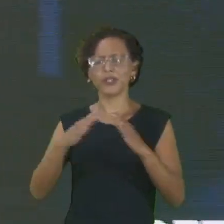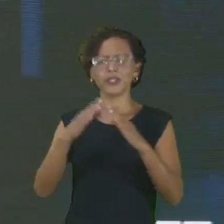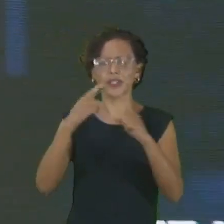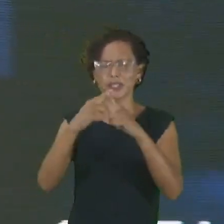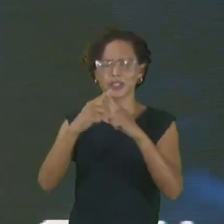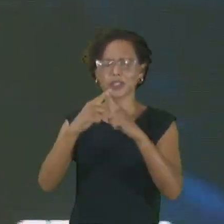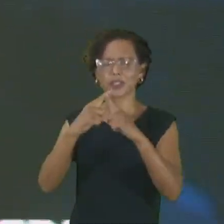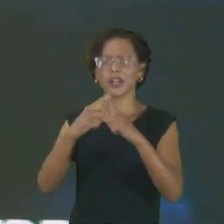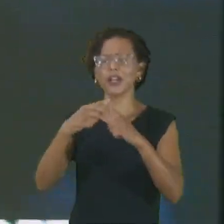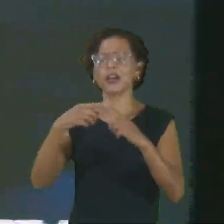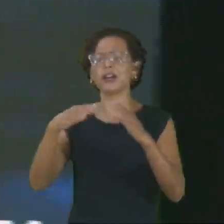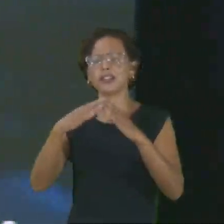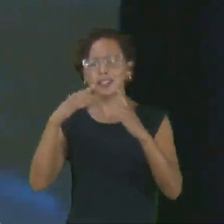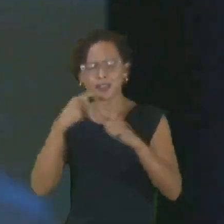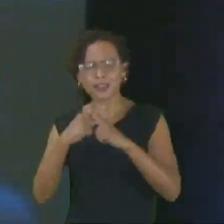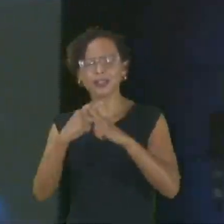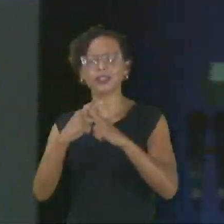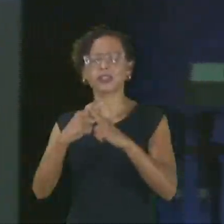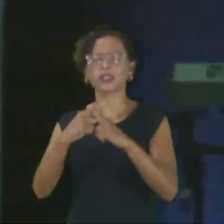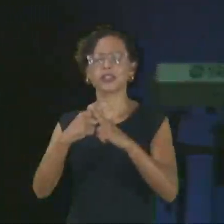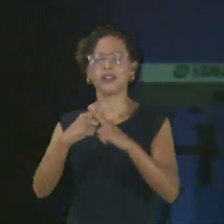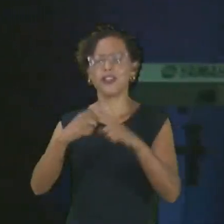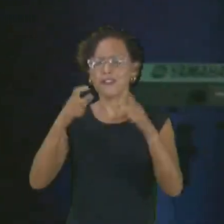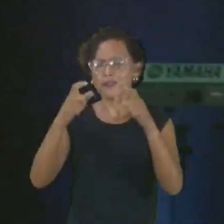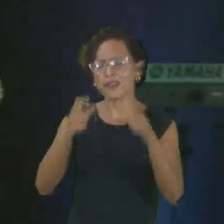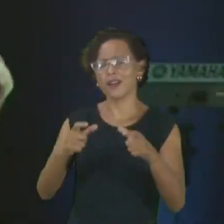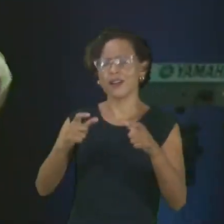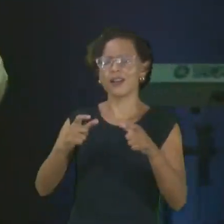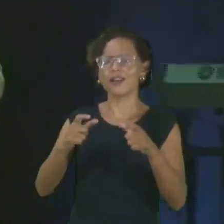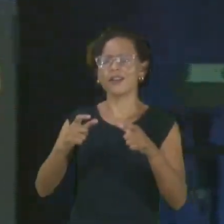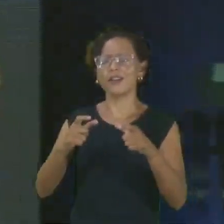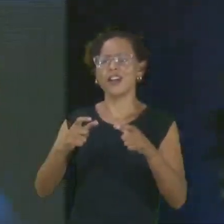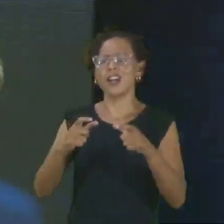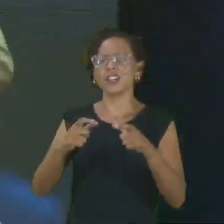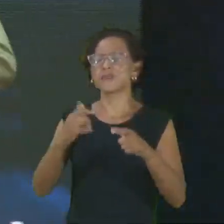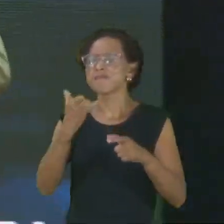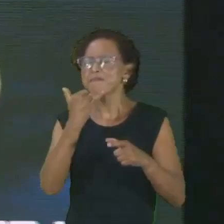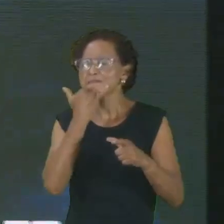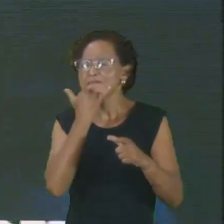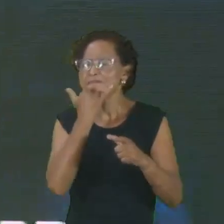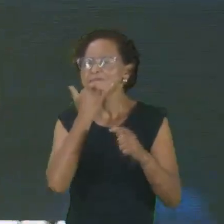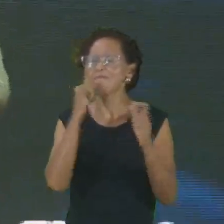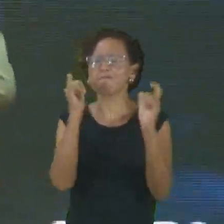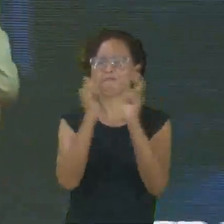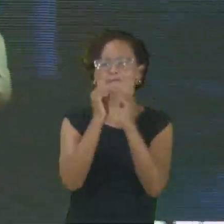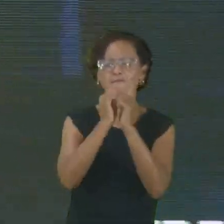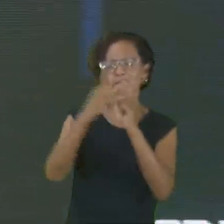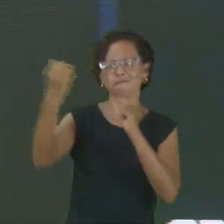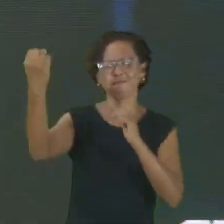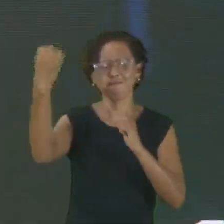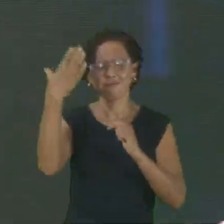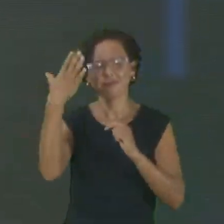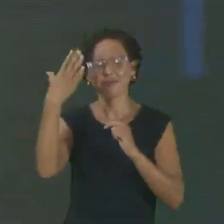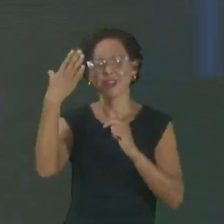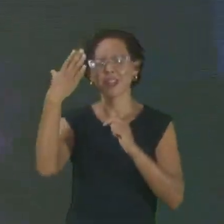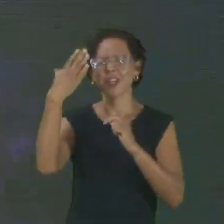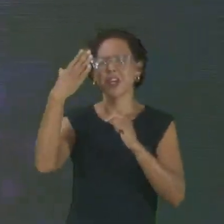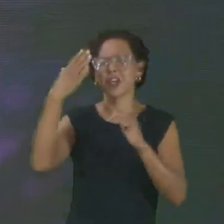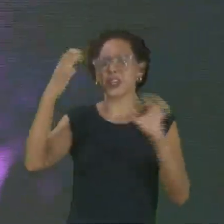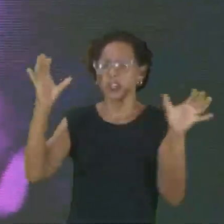igreja, e igreja é lugar de perdão, de graça,